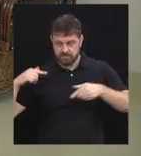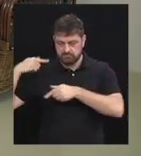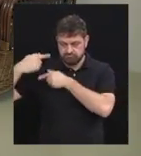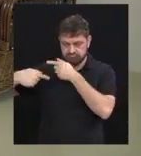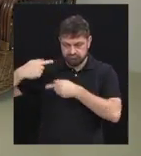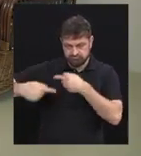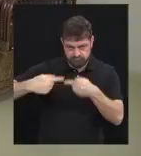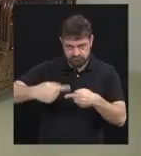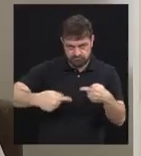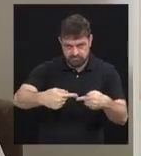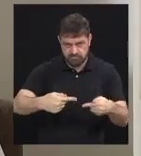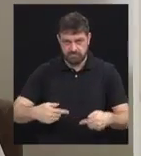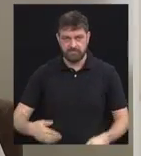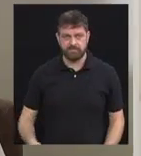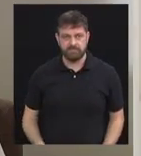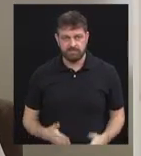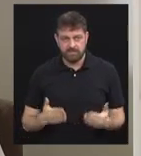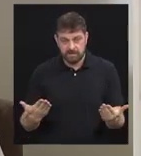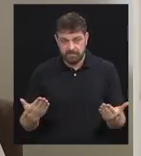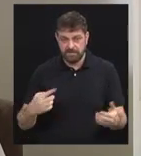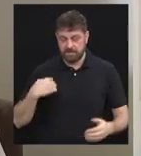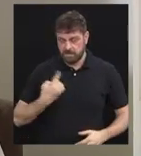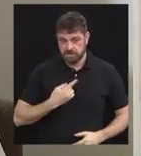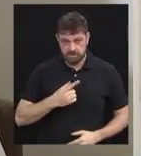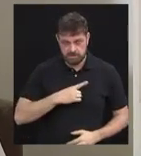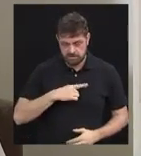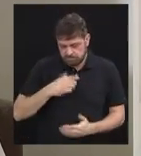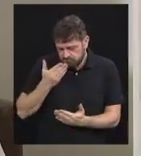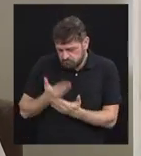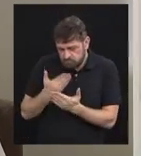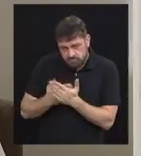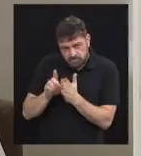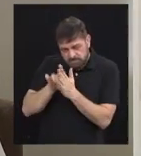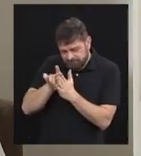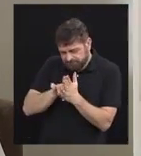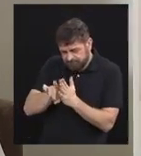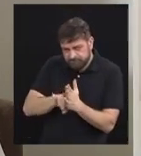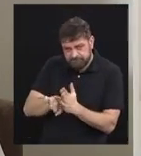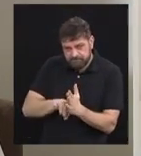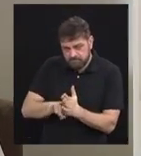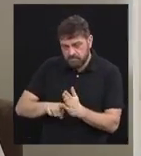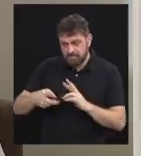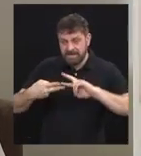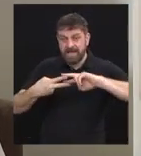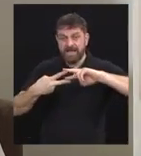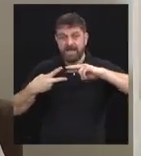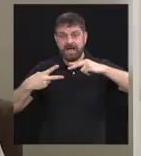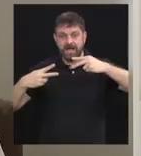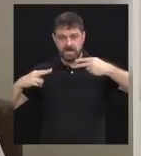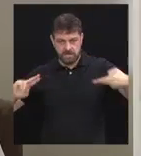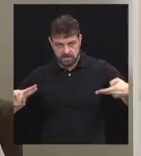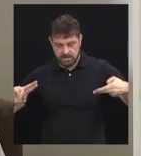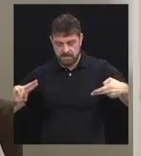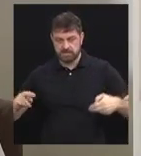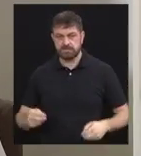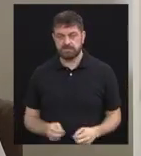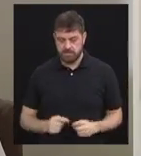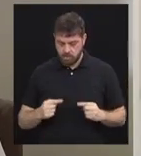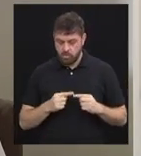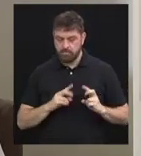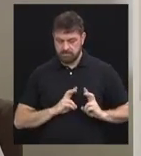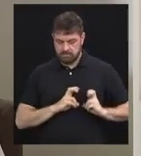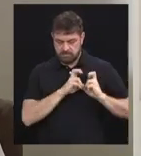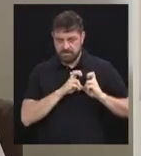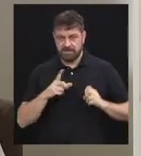mudar isso, mas nós temos estudado bastante a genética e o câncer de mama e